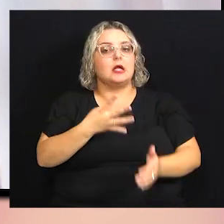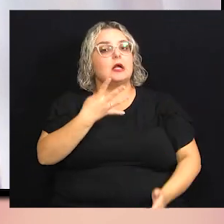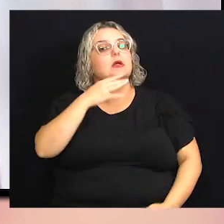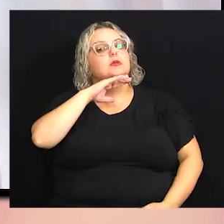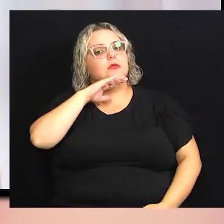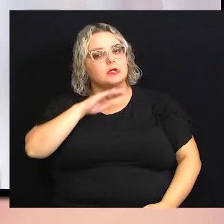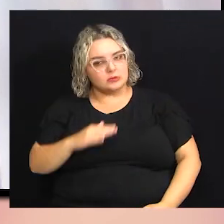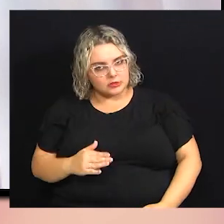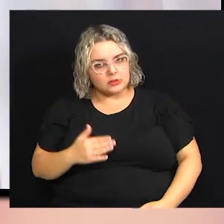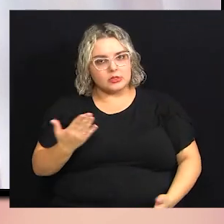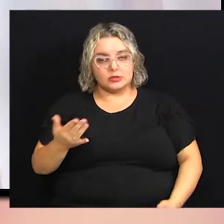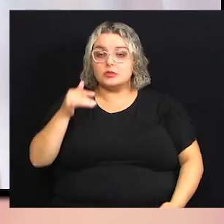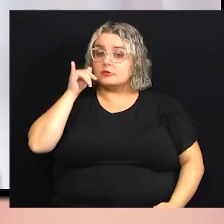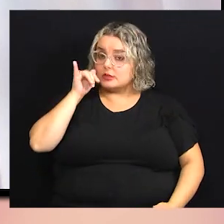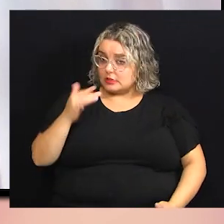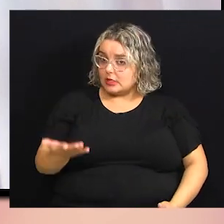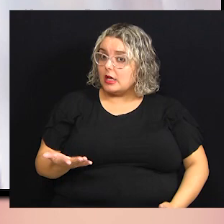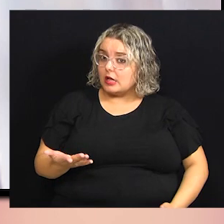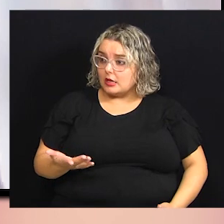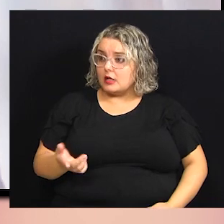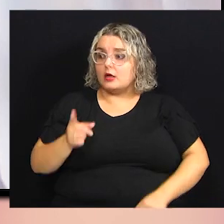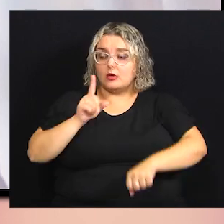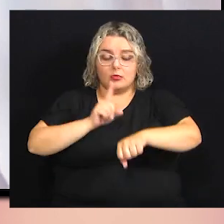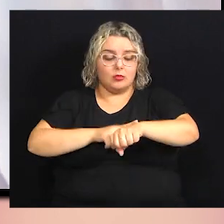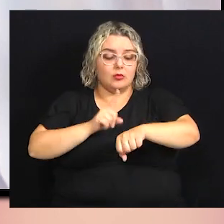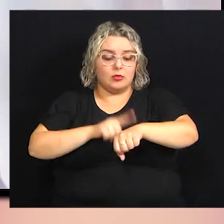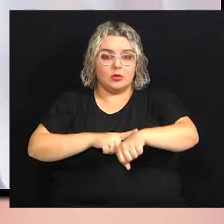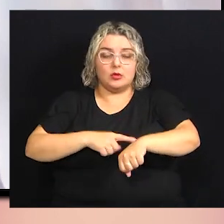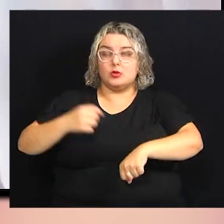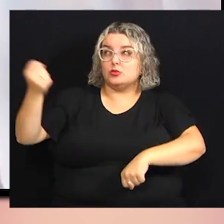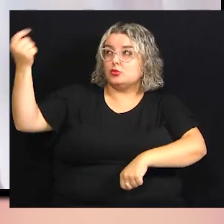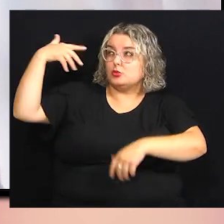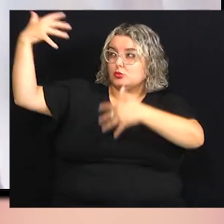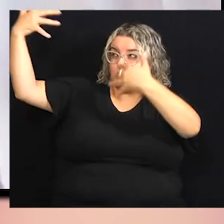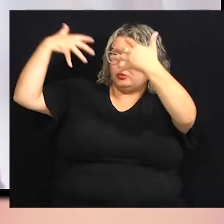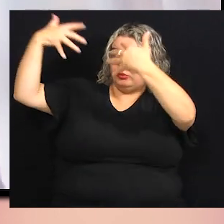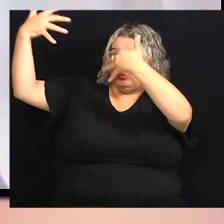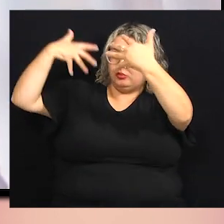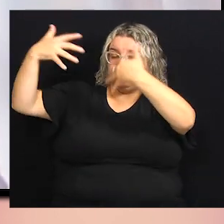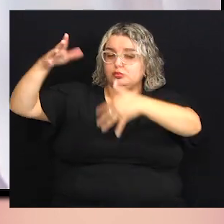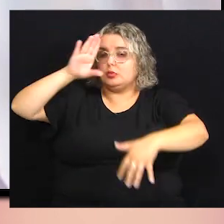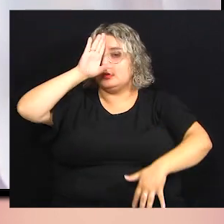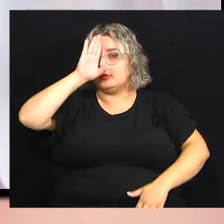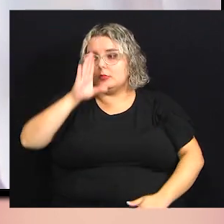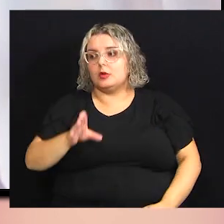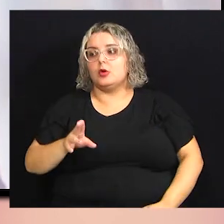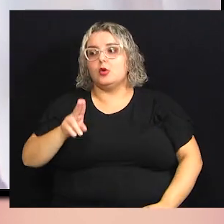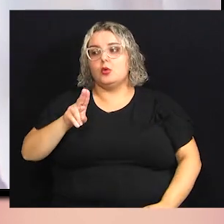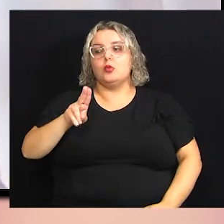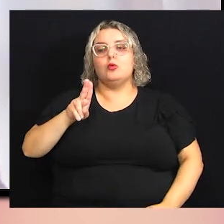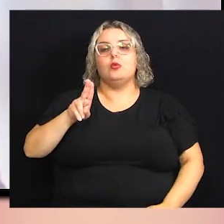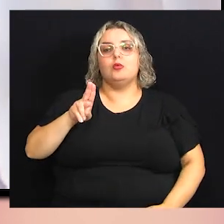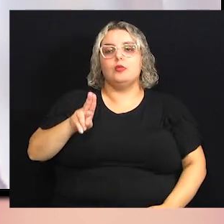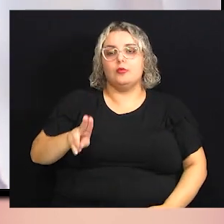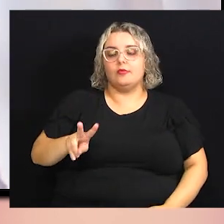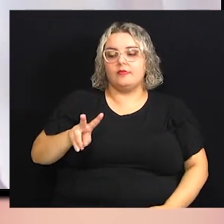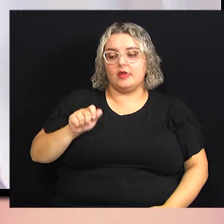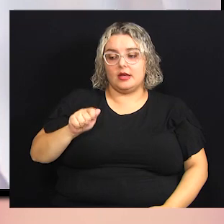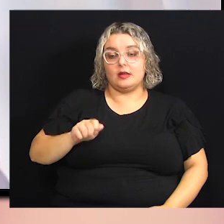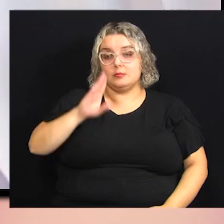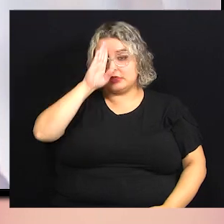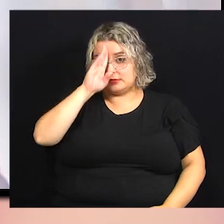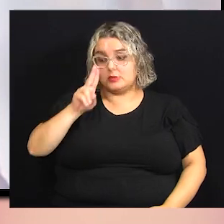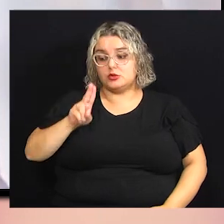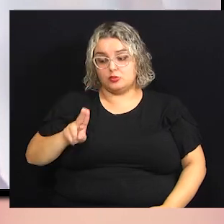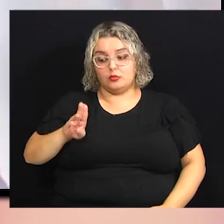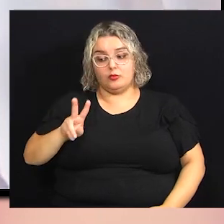manhã e as 4 horas da tarde. Então esse é o horário em que a incidência de raios UVA e principalmente UVB é maior.